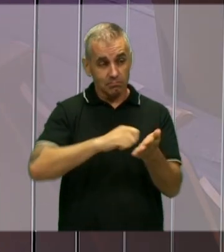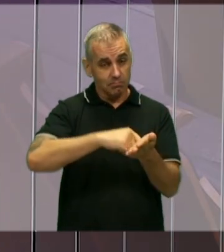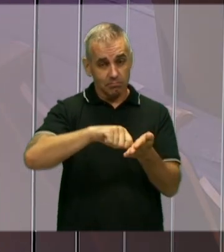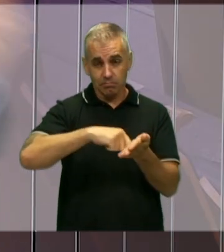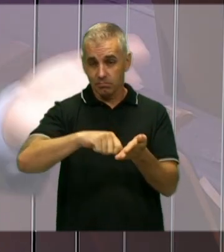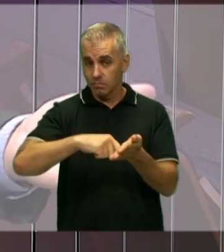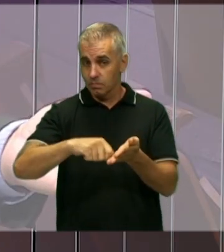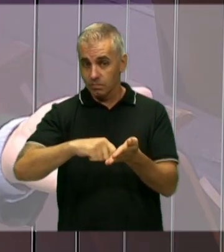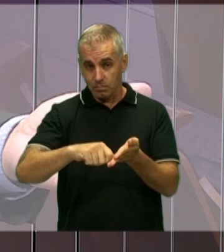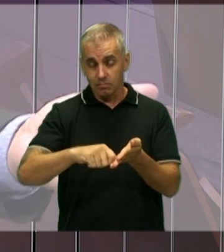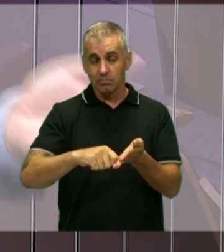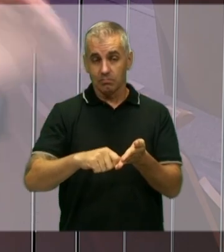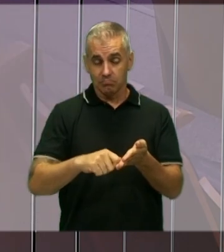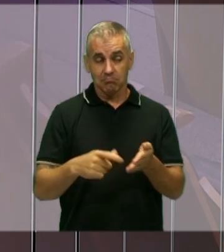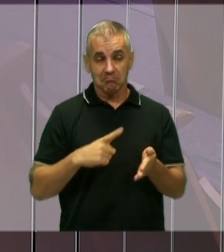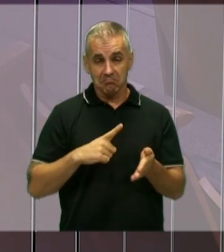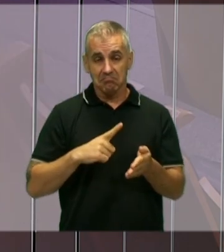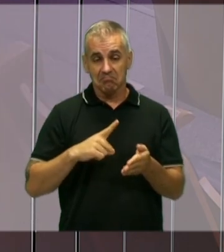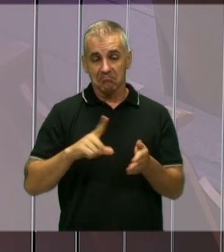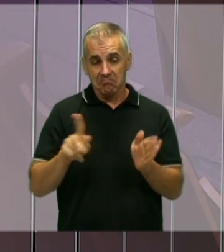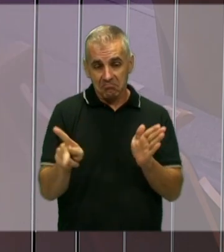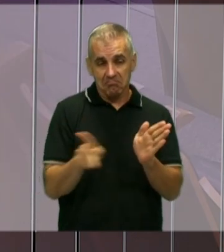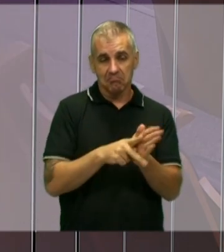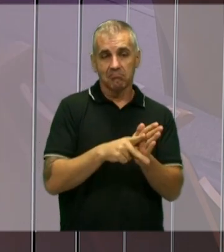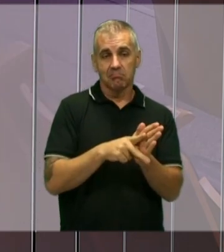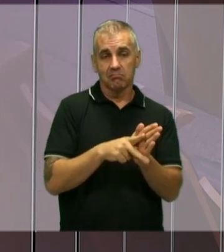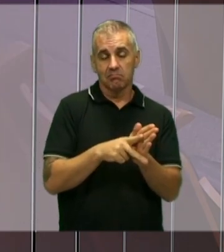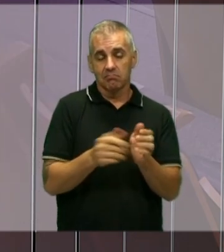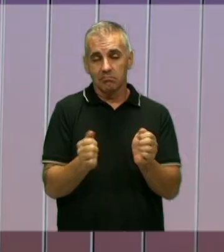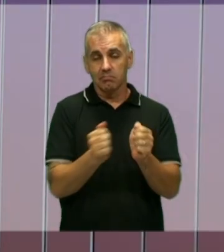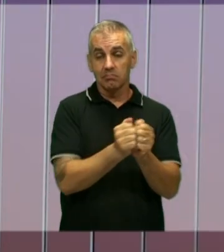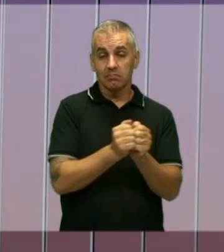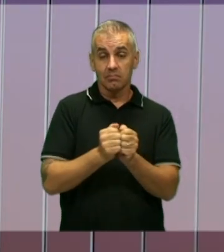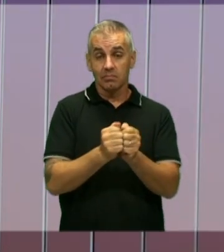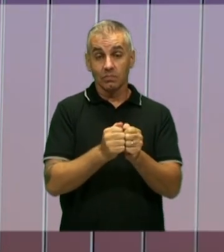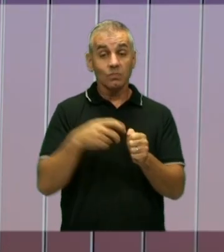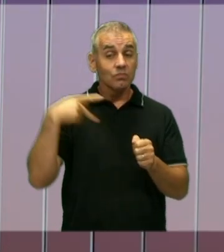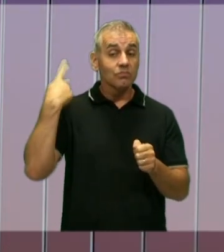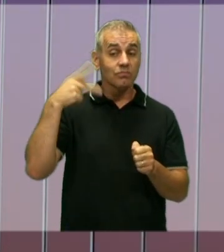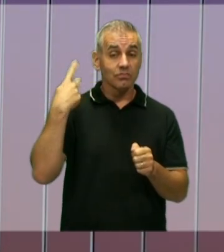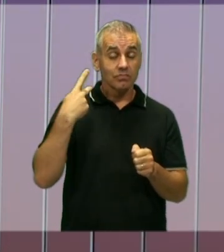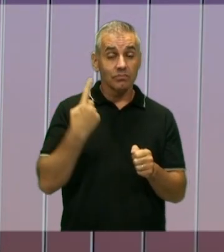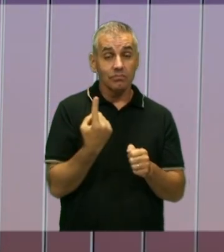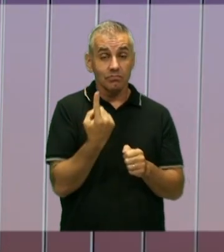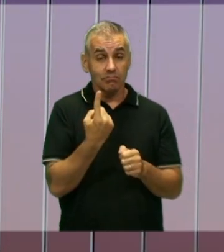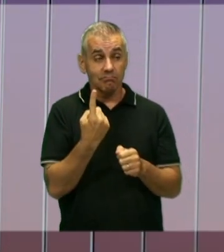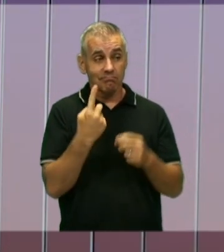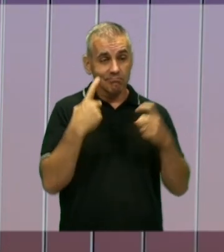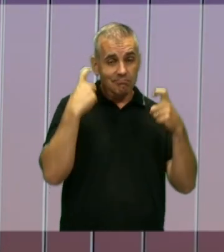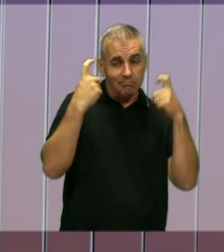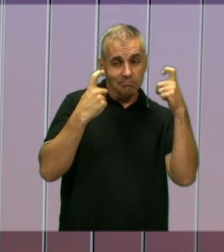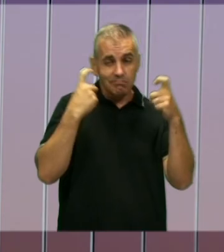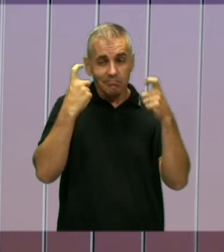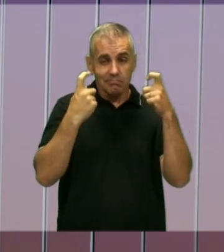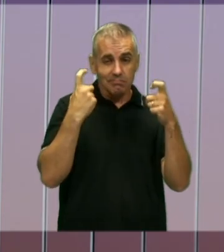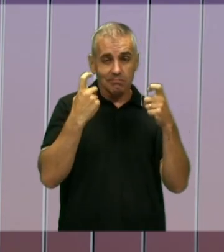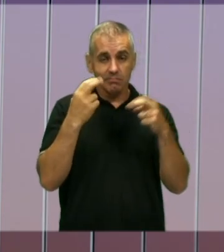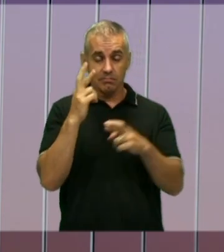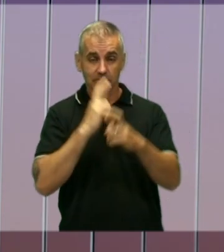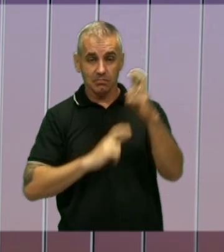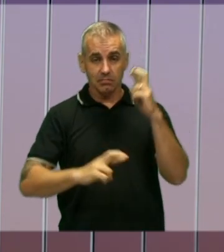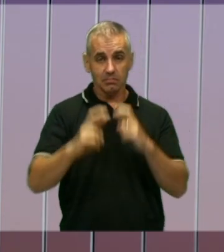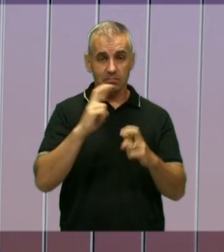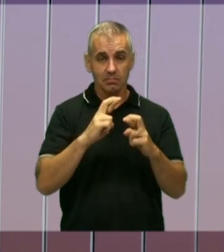diversos requerimentos de sua autoria e também junto, em parceria com outros vereadores. E uma das preocupações tem sido com relação à